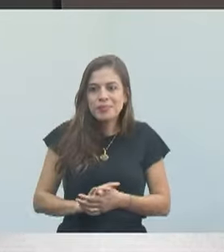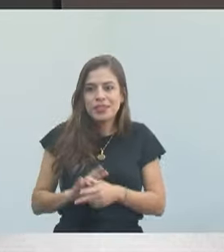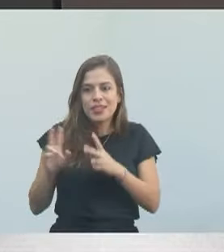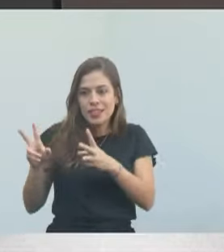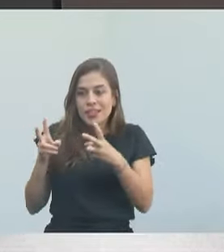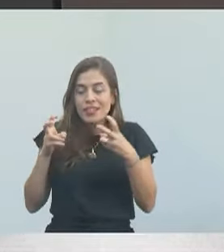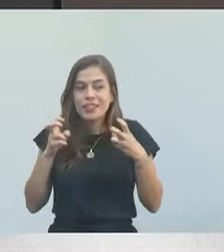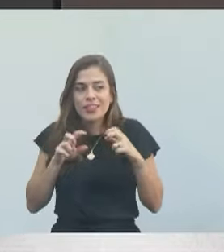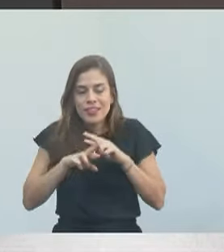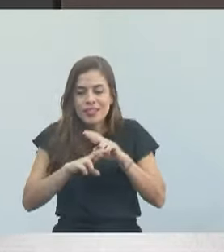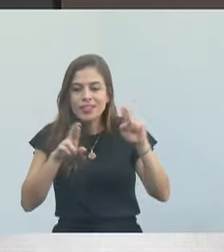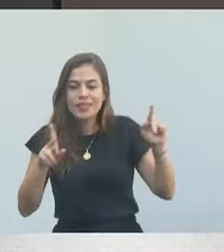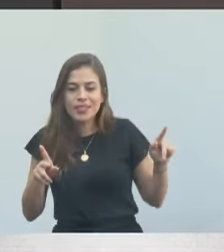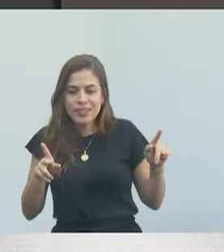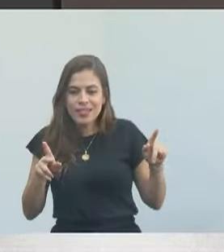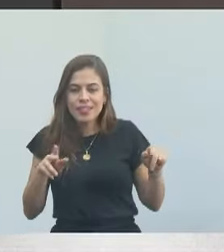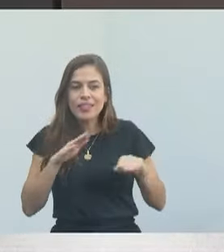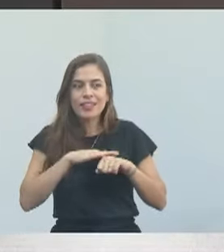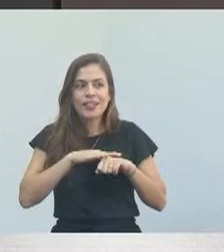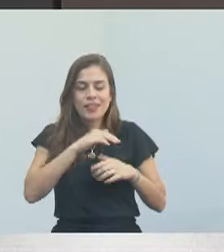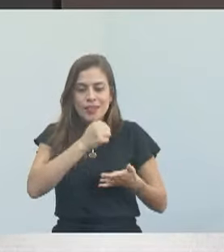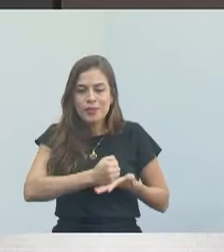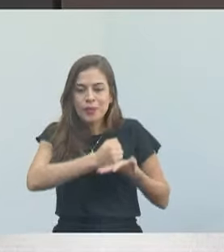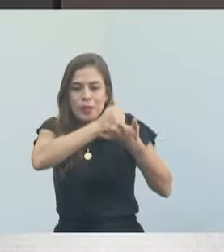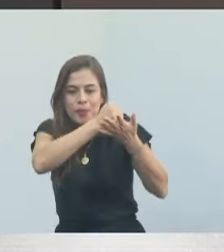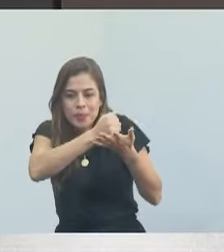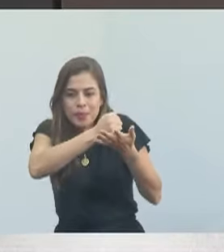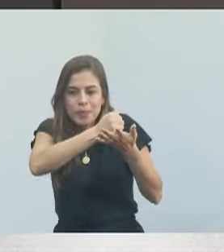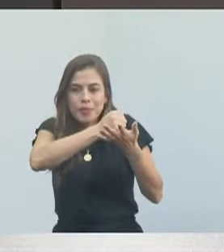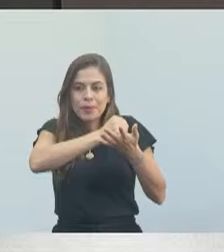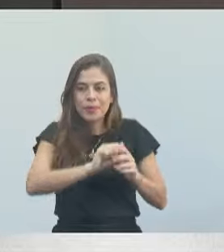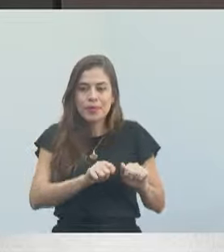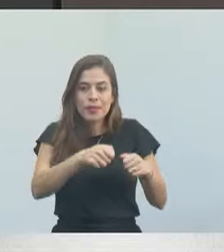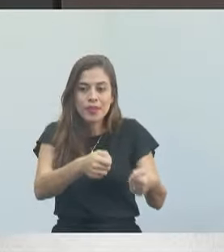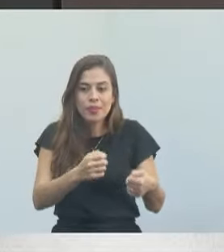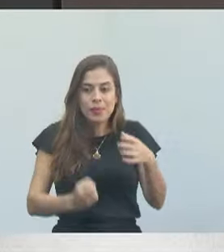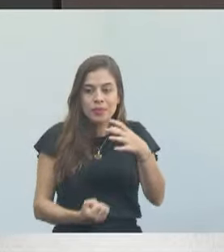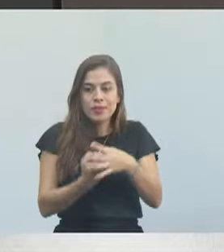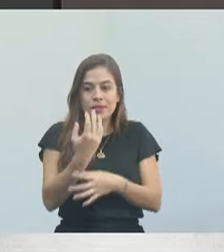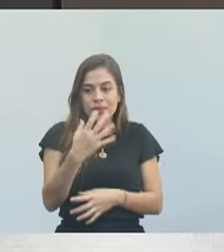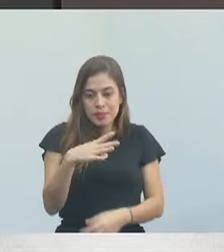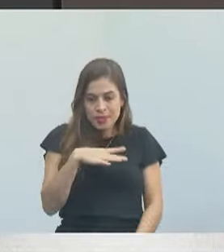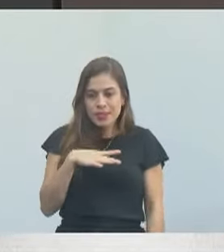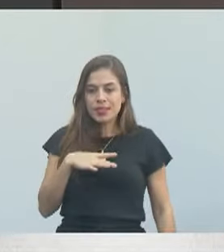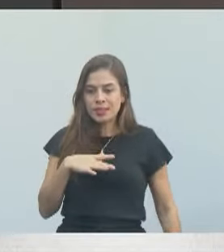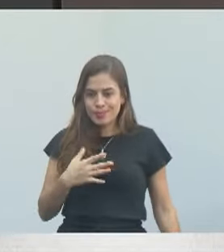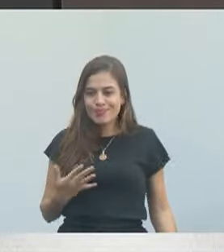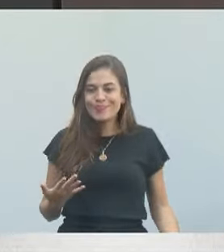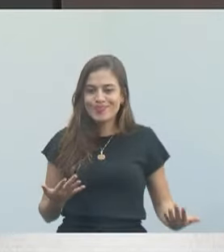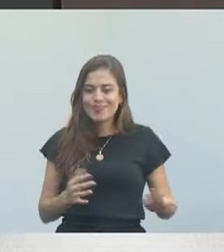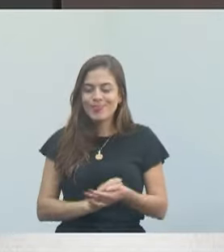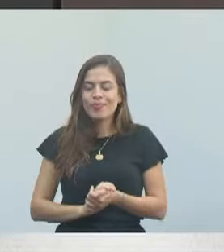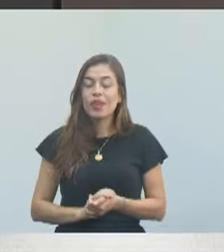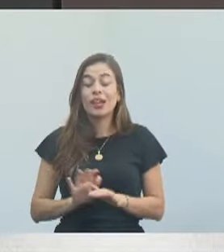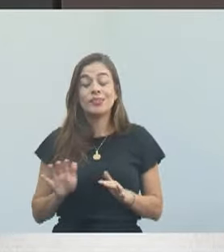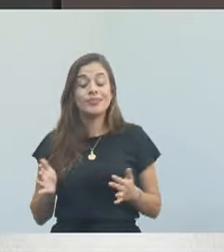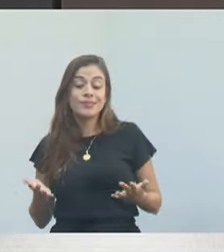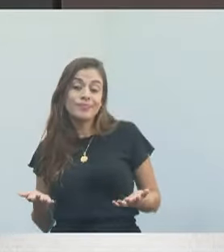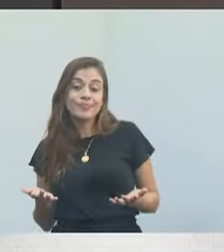diferença que faz todo o apoio que a gente possa dar à Fundação para a nossa cidade. Então,